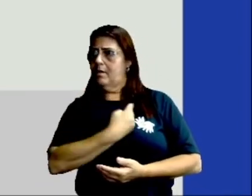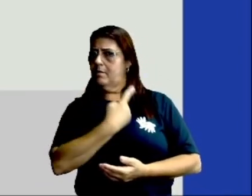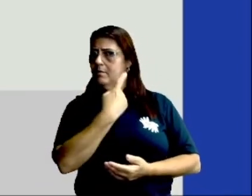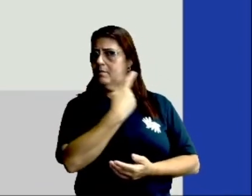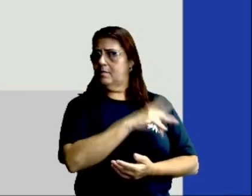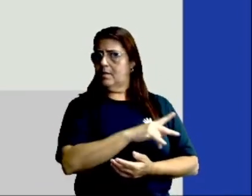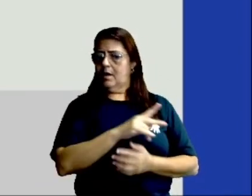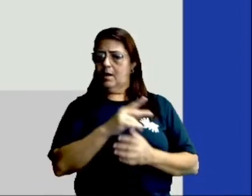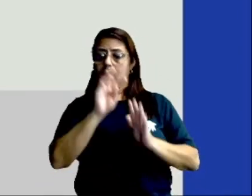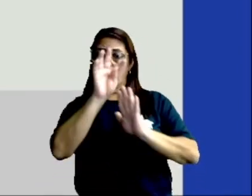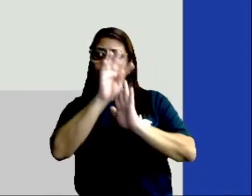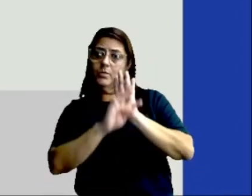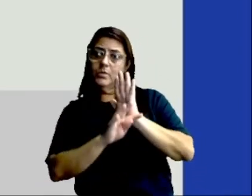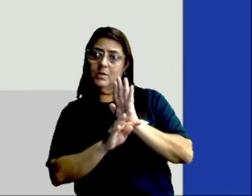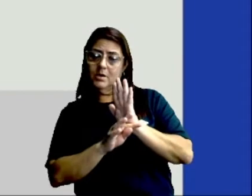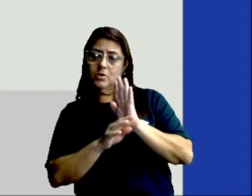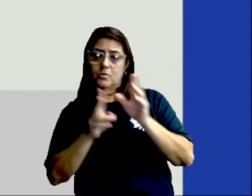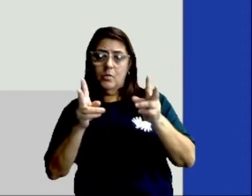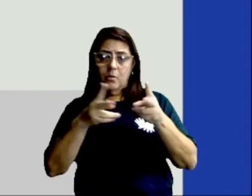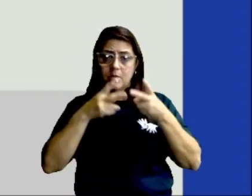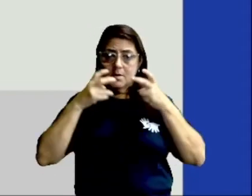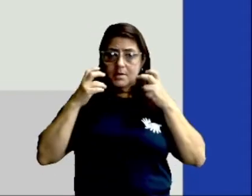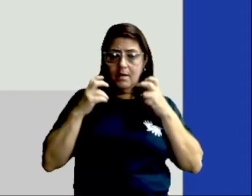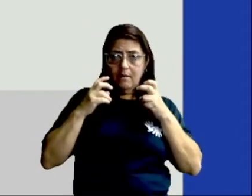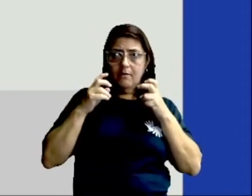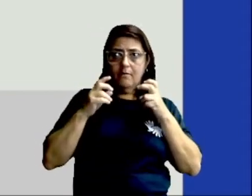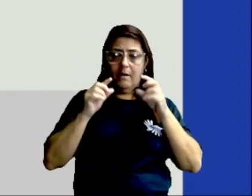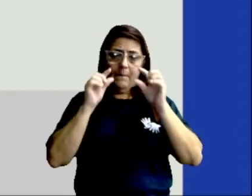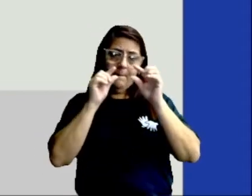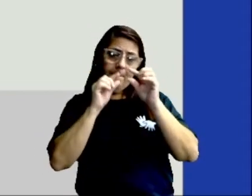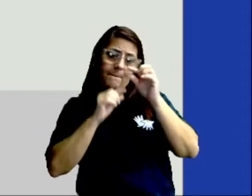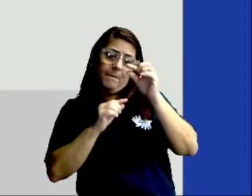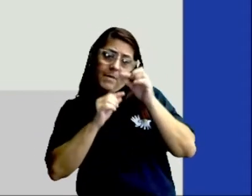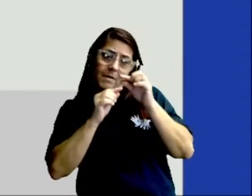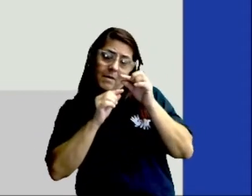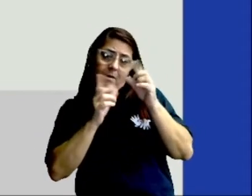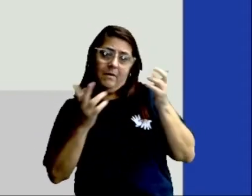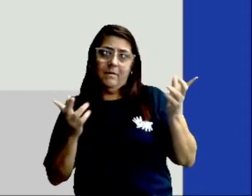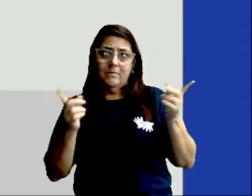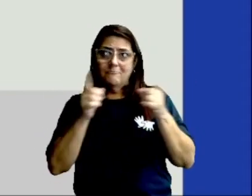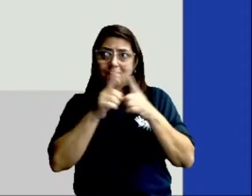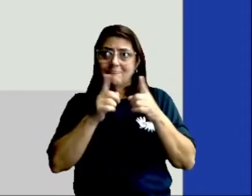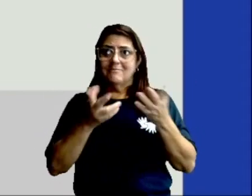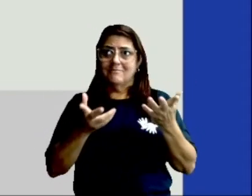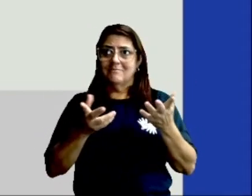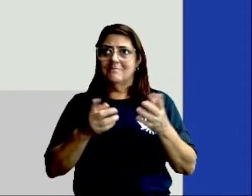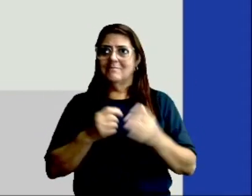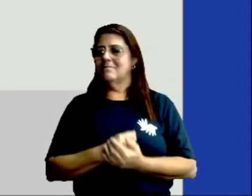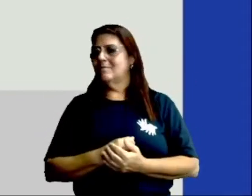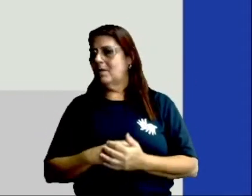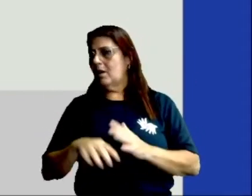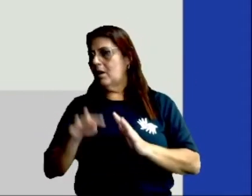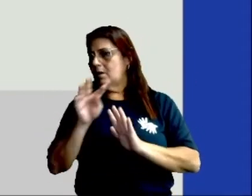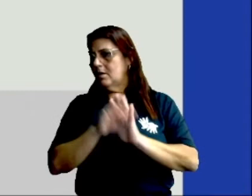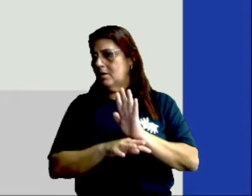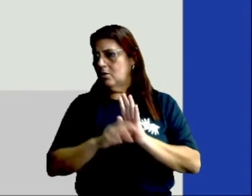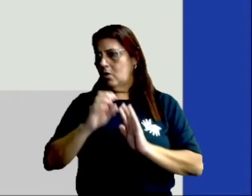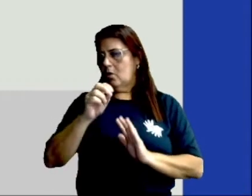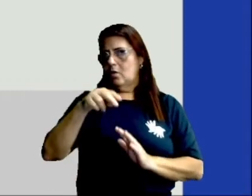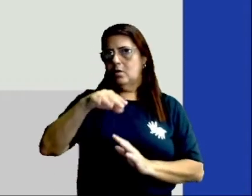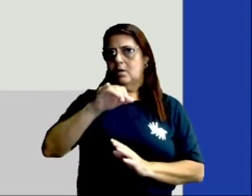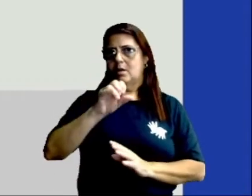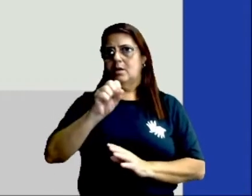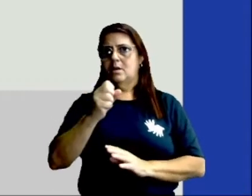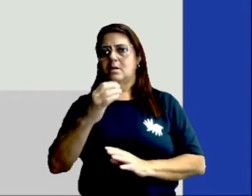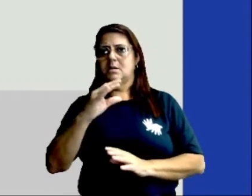um trechinho do livro para vocês observarem aí a diferença do narrador-personagem para agora o narrador onisciente.